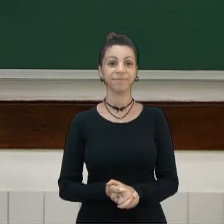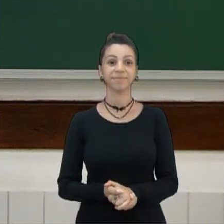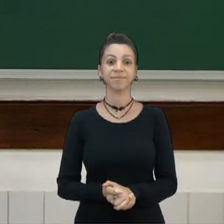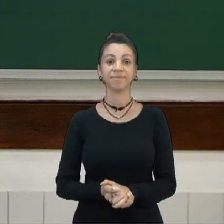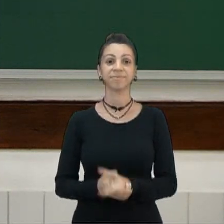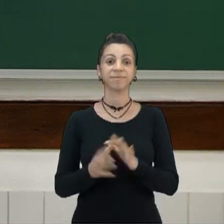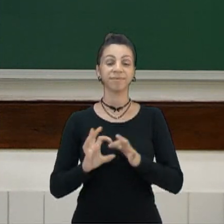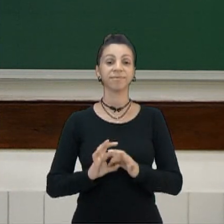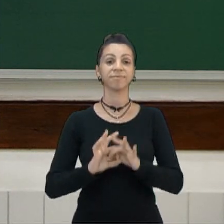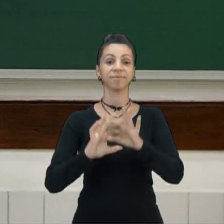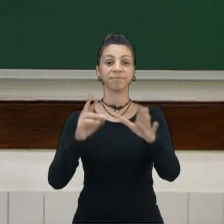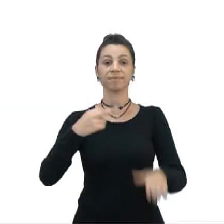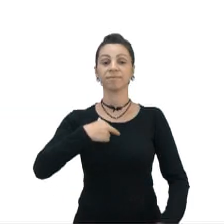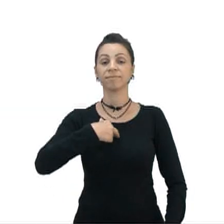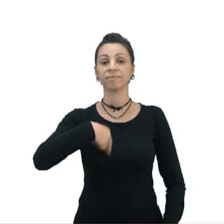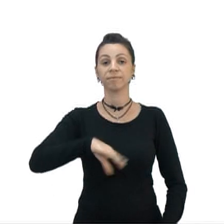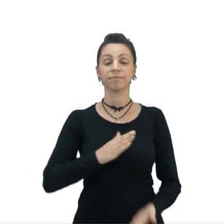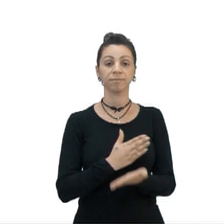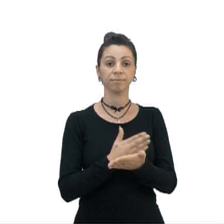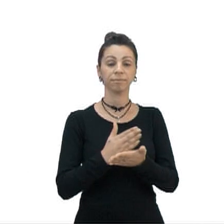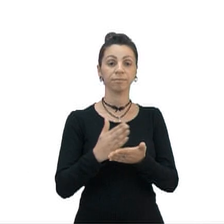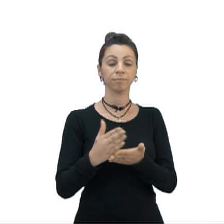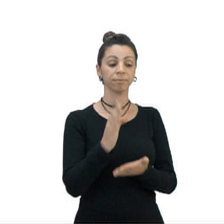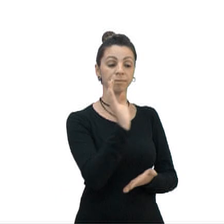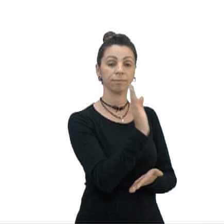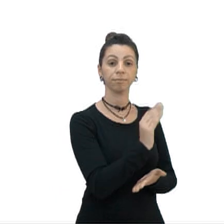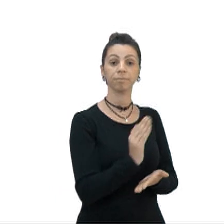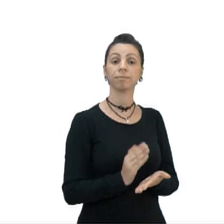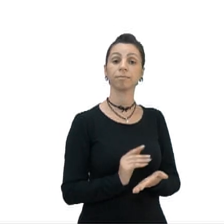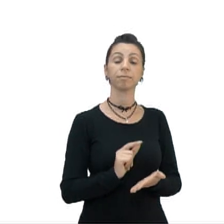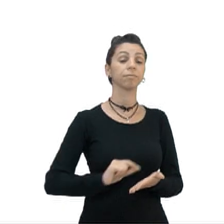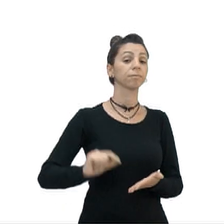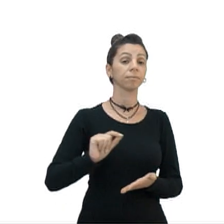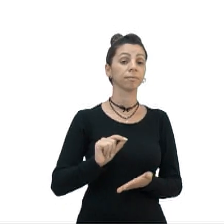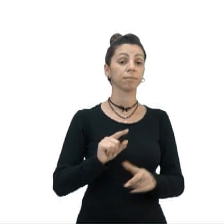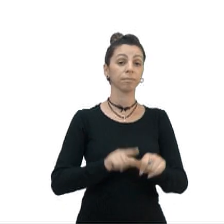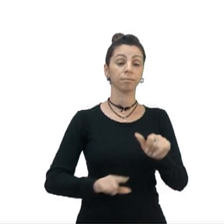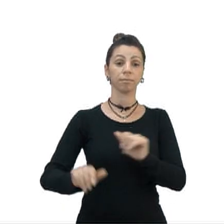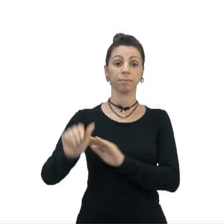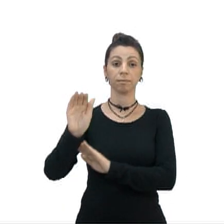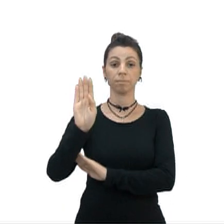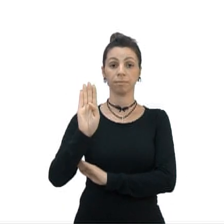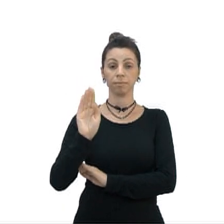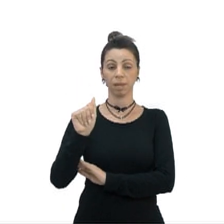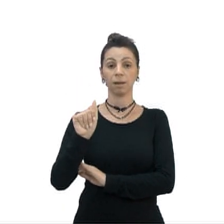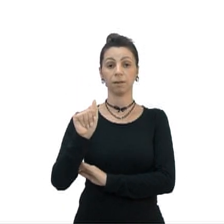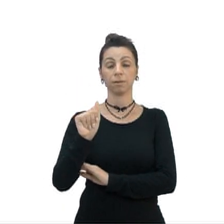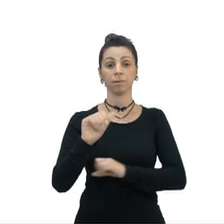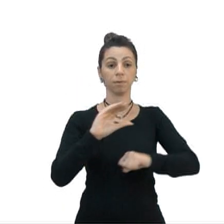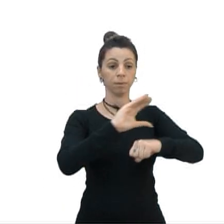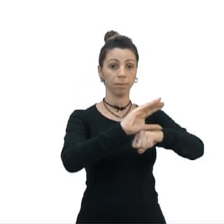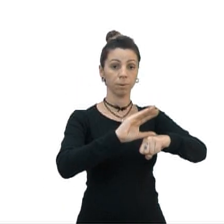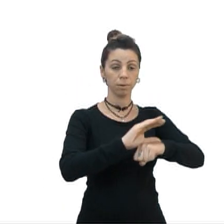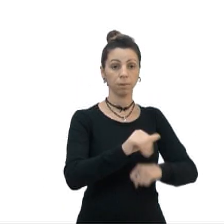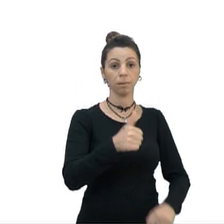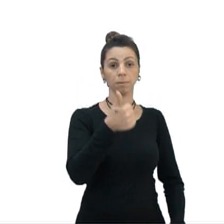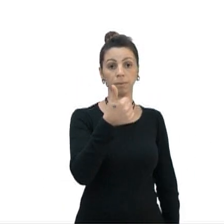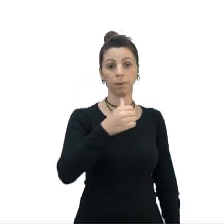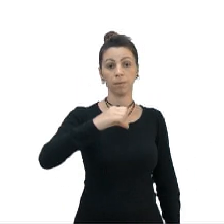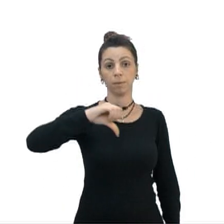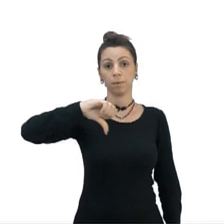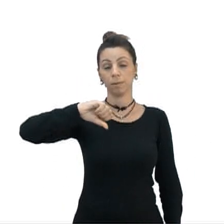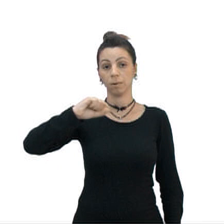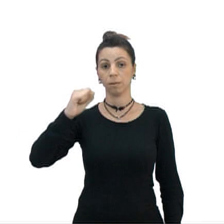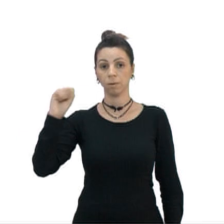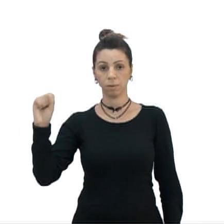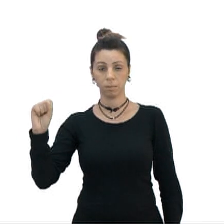A liberdade religiosa começou no Brasil com, letra A, Constituição de